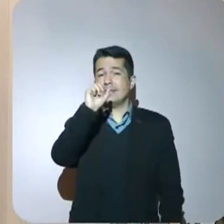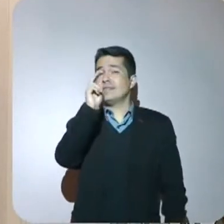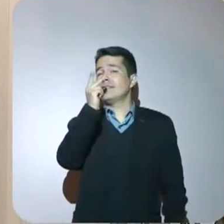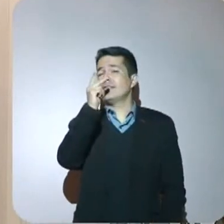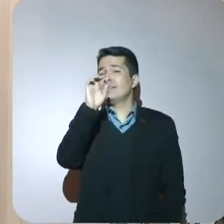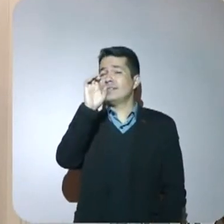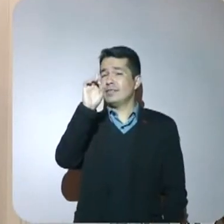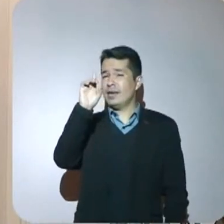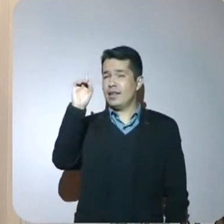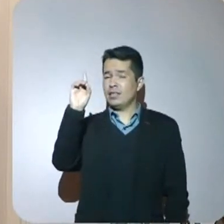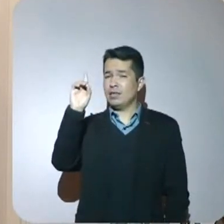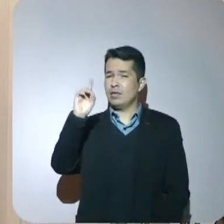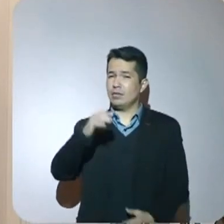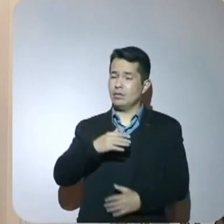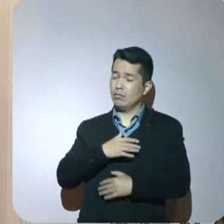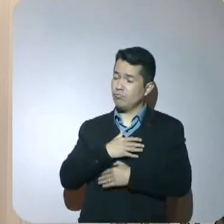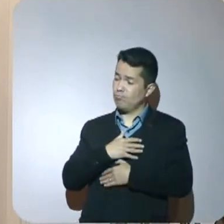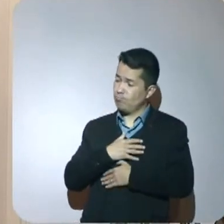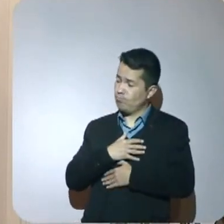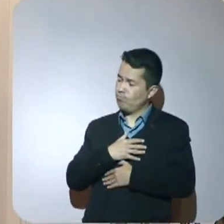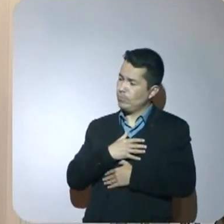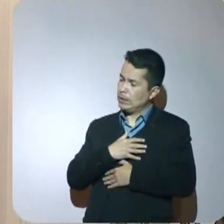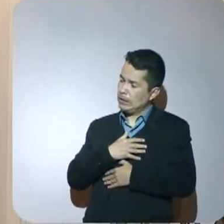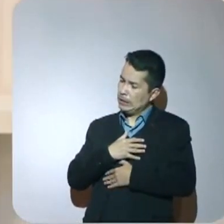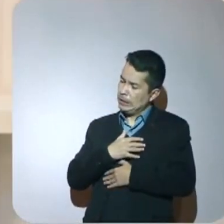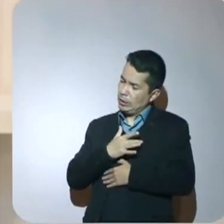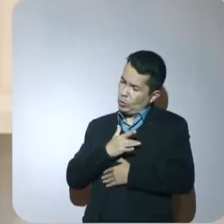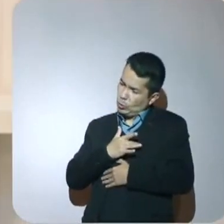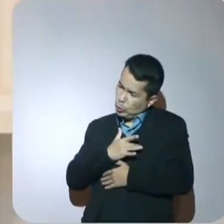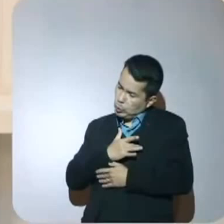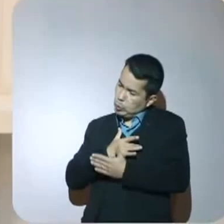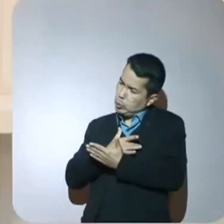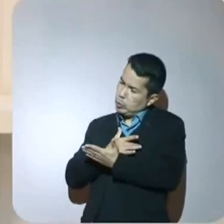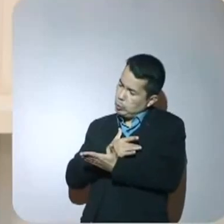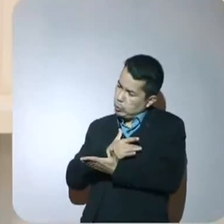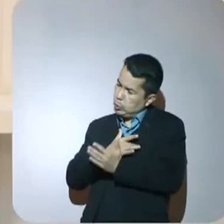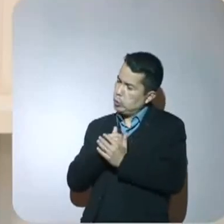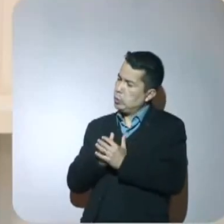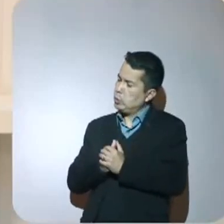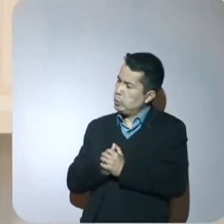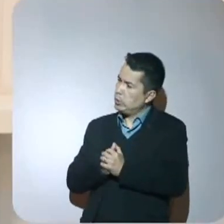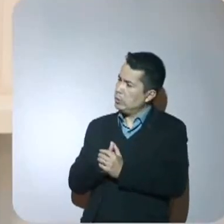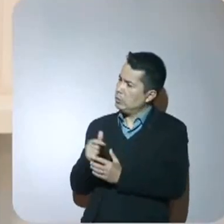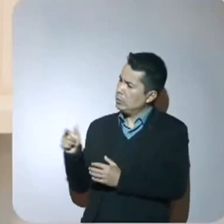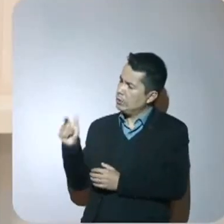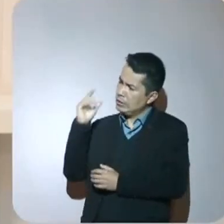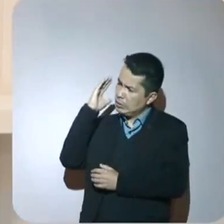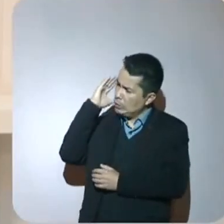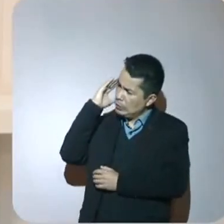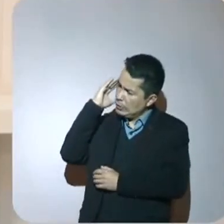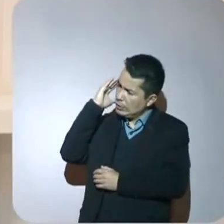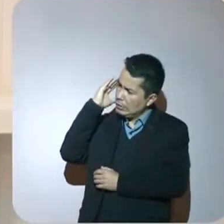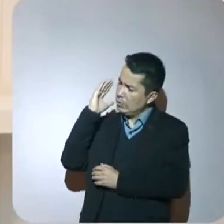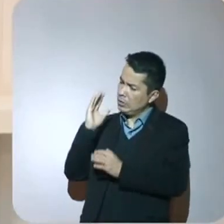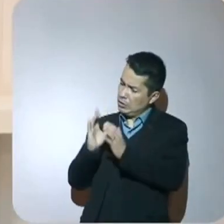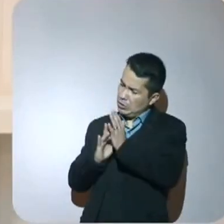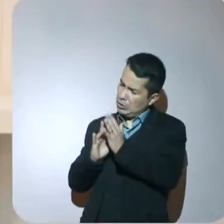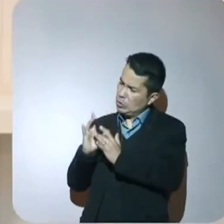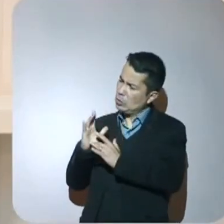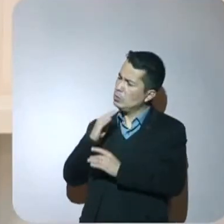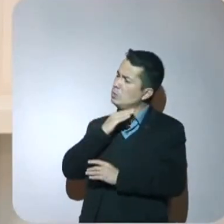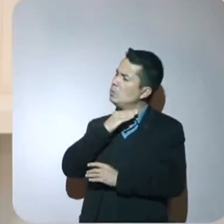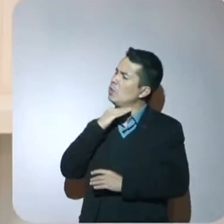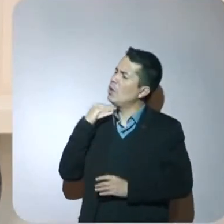jeito humilde, piedoso dele, ele disse assim: que pena que você não entendeu que Jesus morreu na cruz por